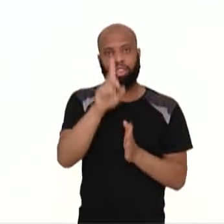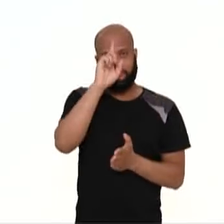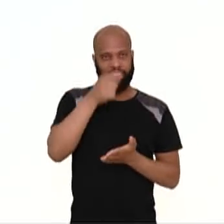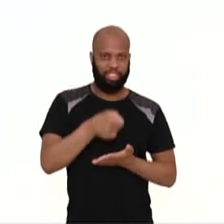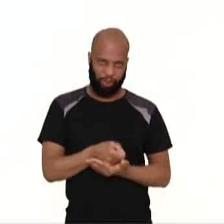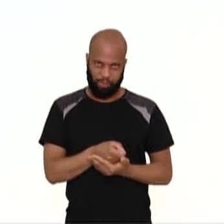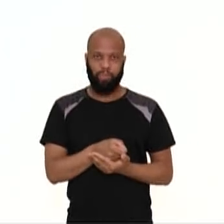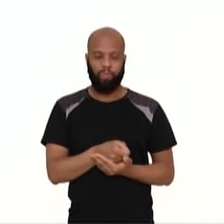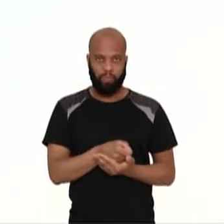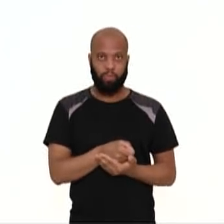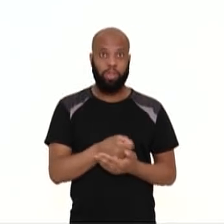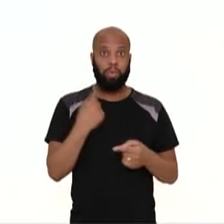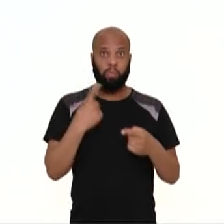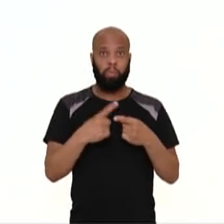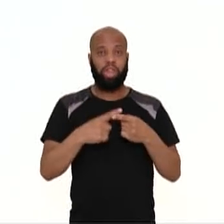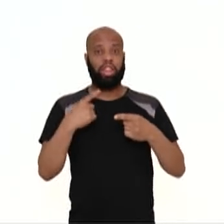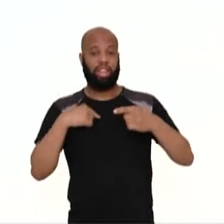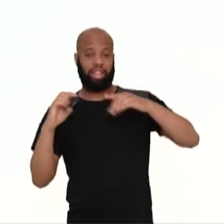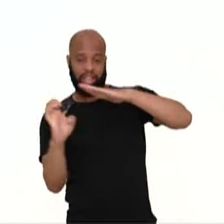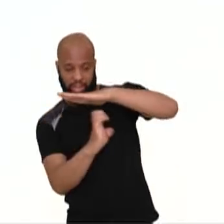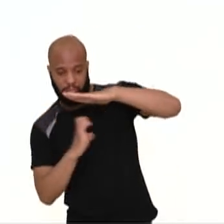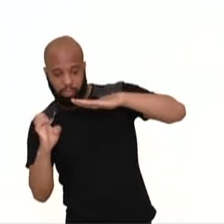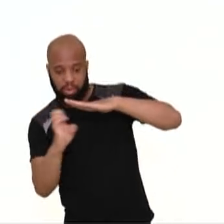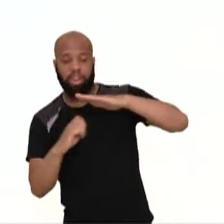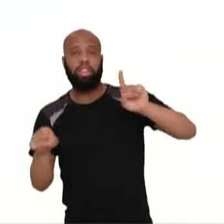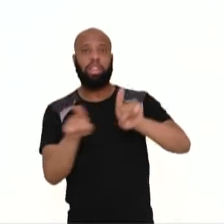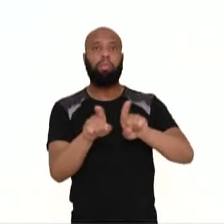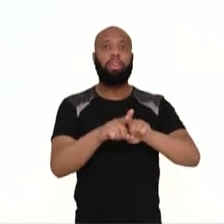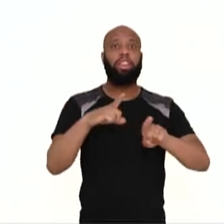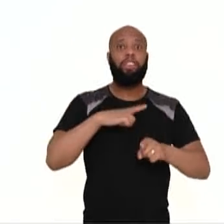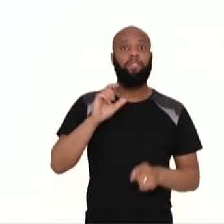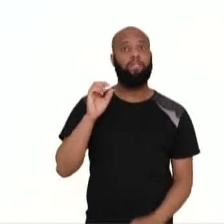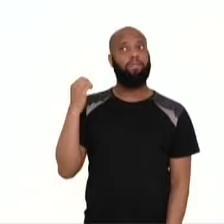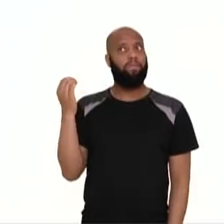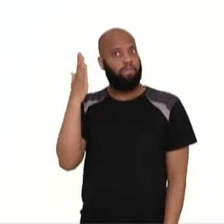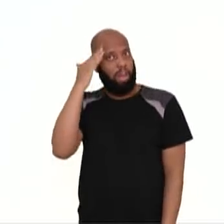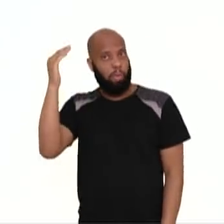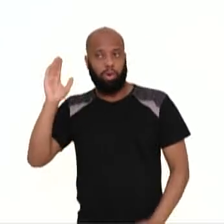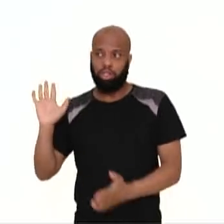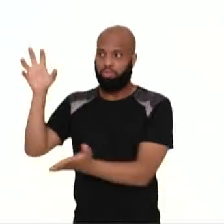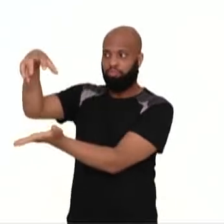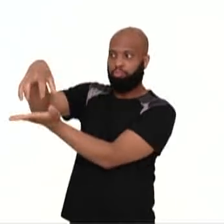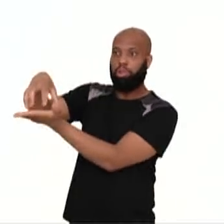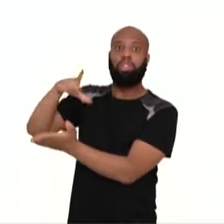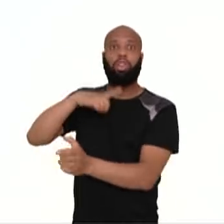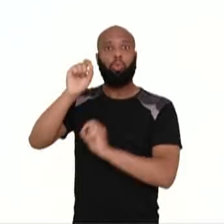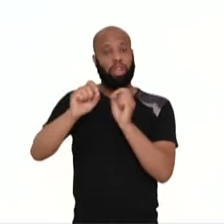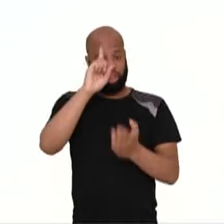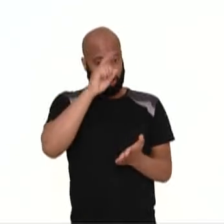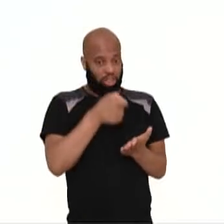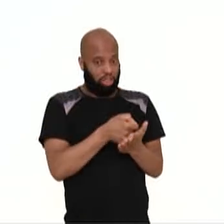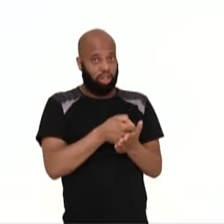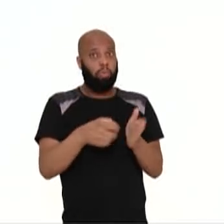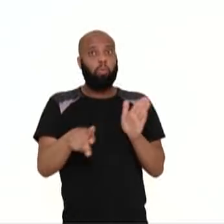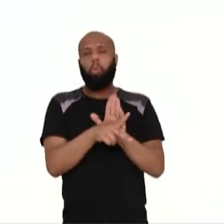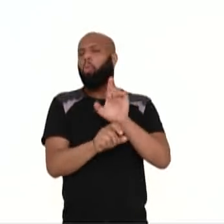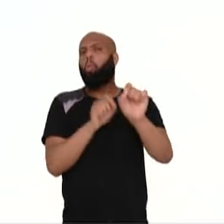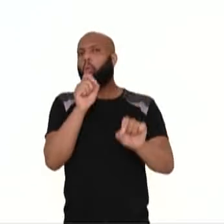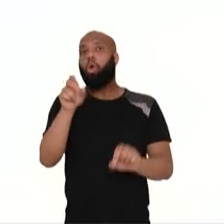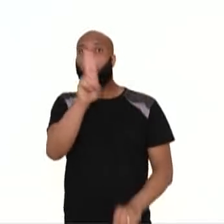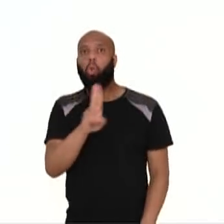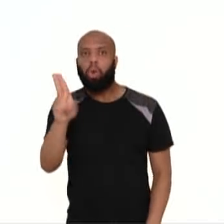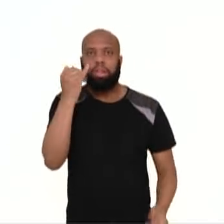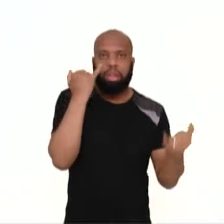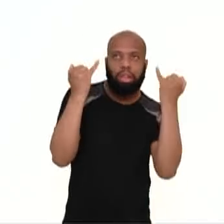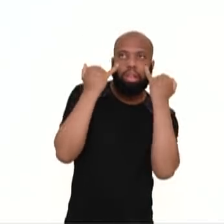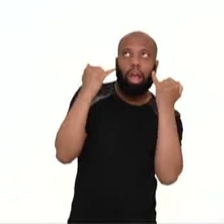decisão. As grandes empresas, as grandes instituições, elas precisam tomar decisões baseadas em dados, ok? Não pode